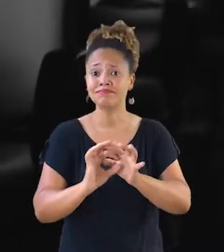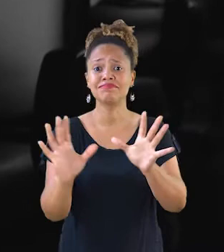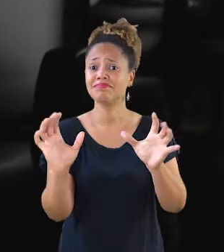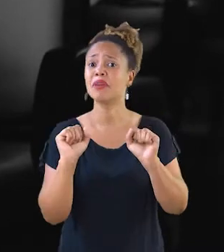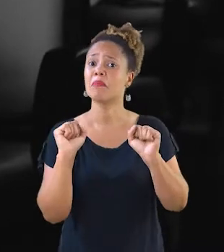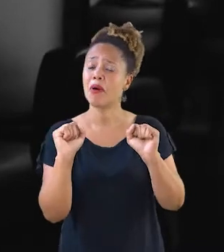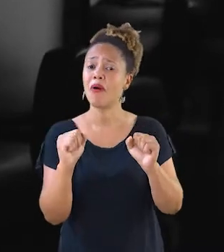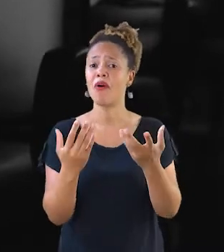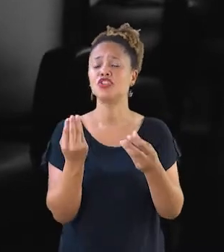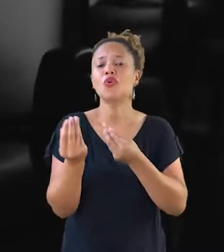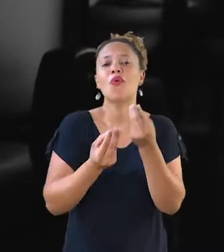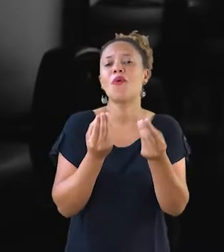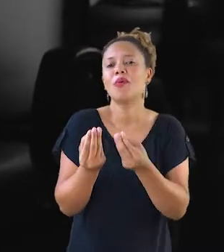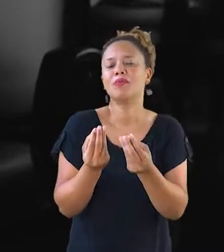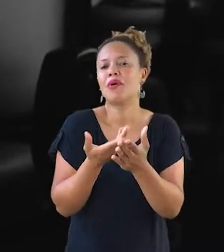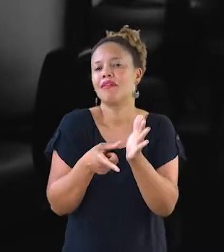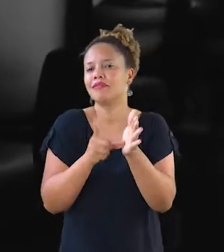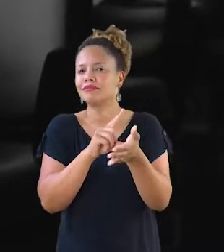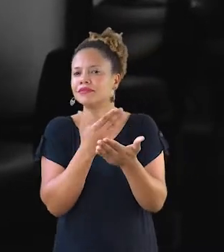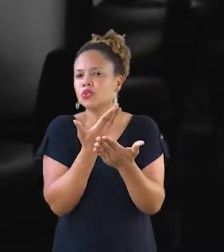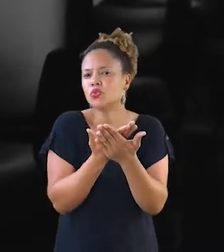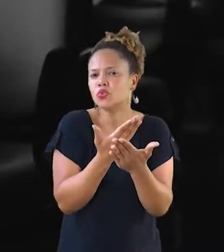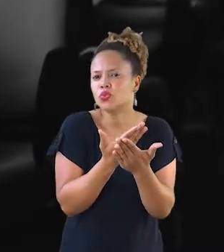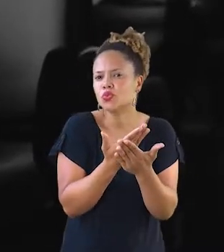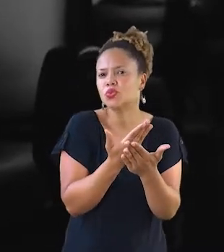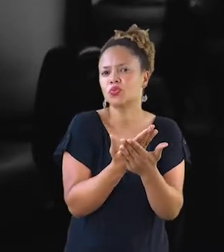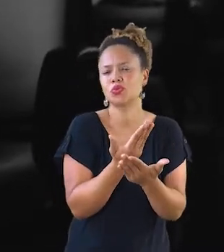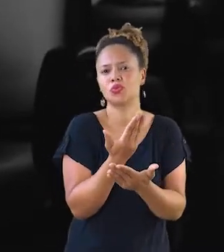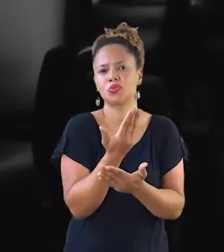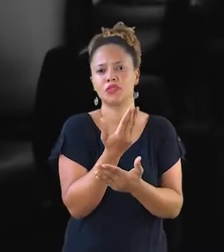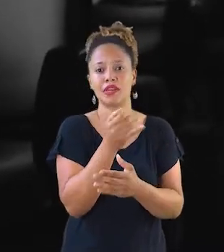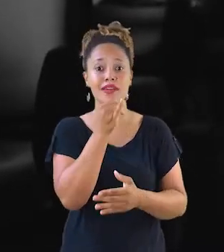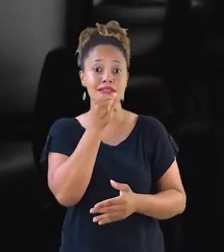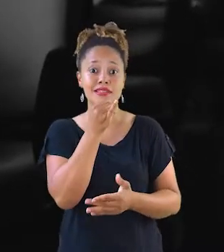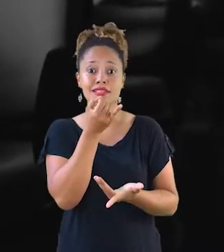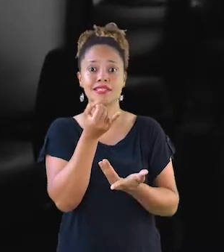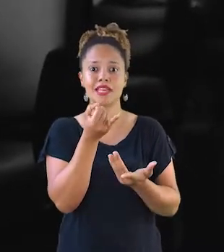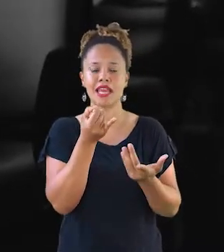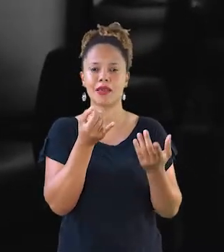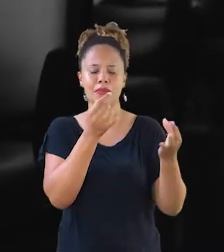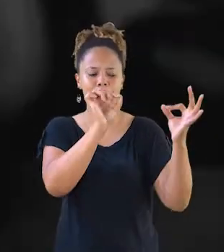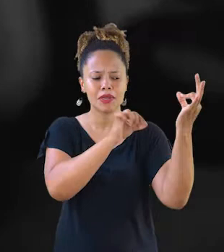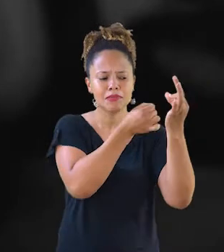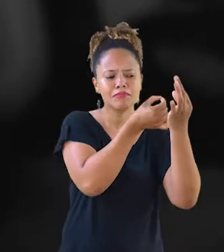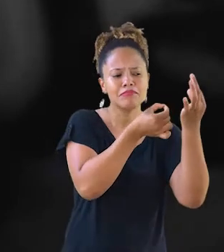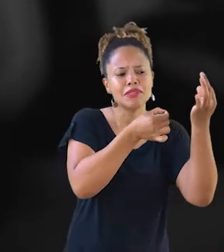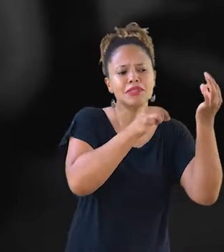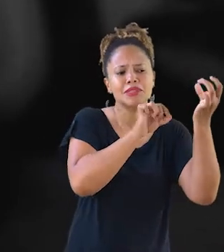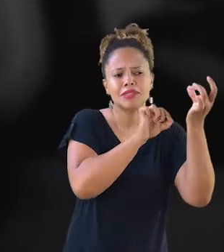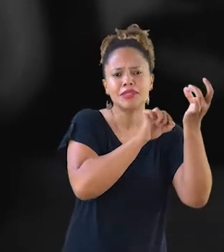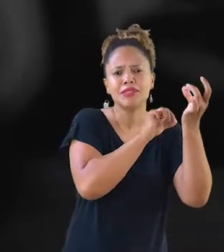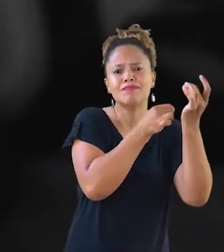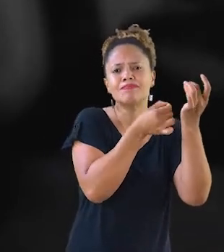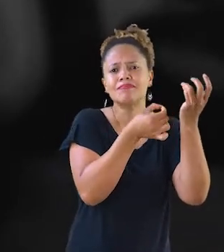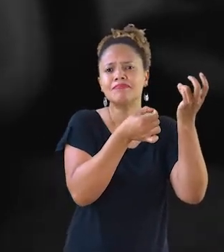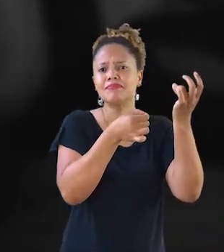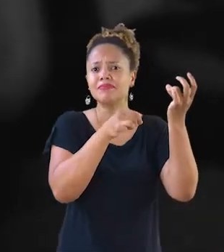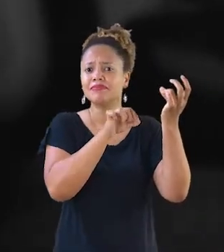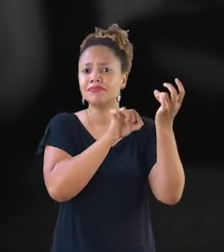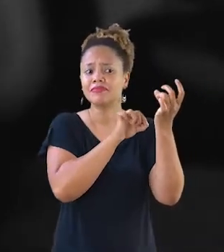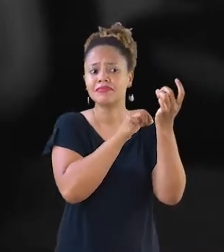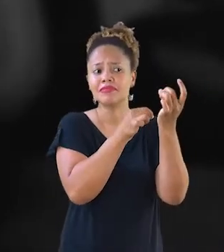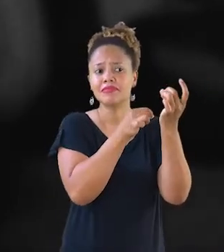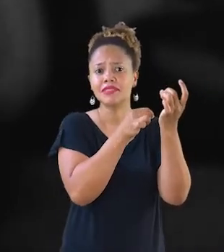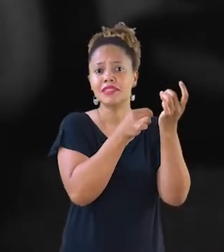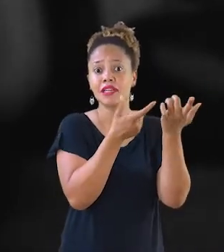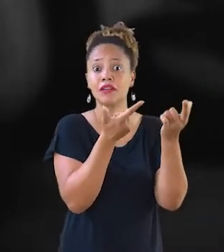a técnica, né? Então, por exemplo, um glissando, né? Que é o escorregar o dedo da corda ao mesmo tempo